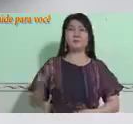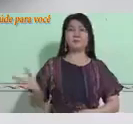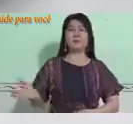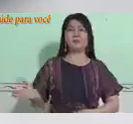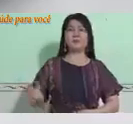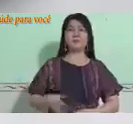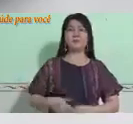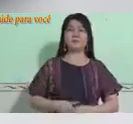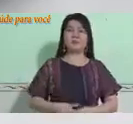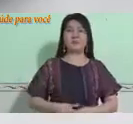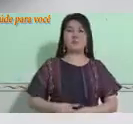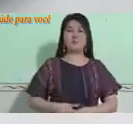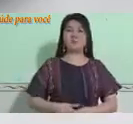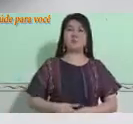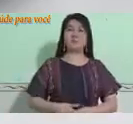estouradas.